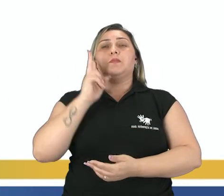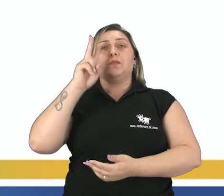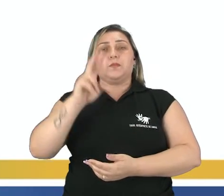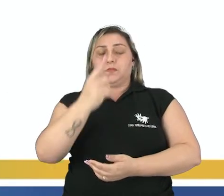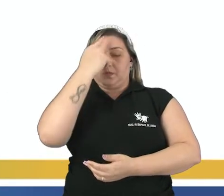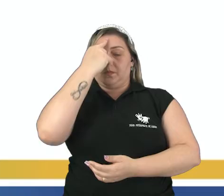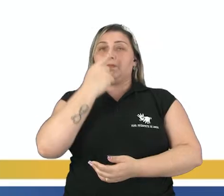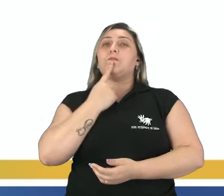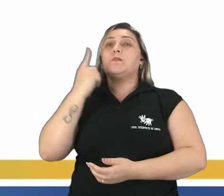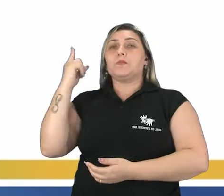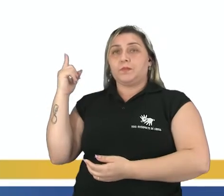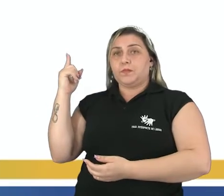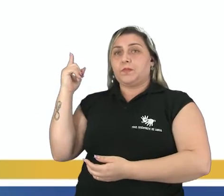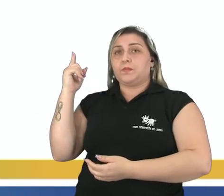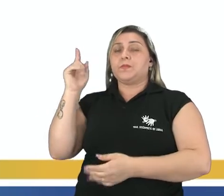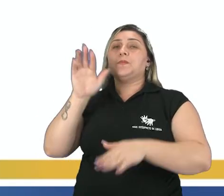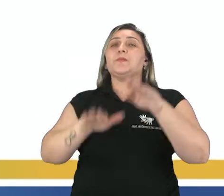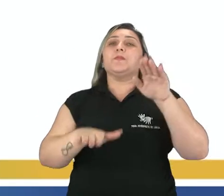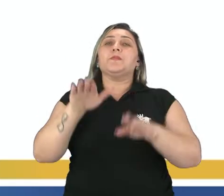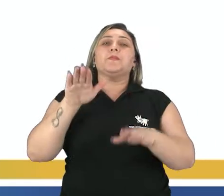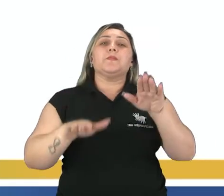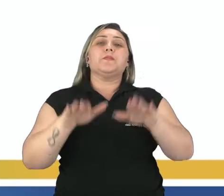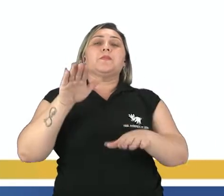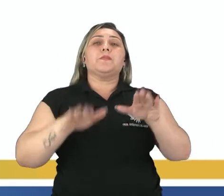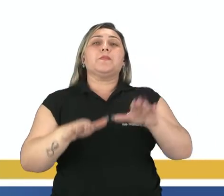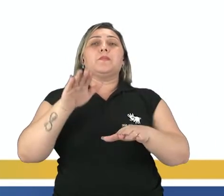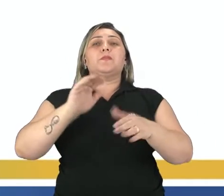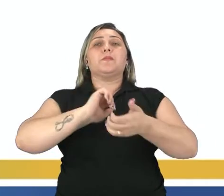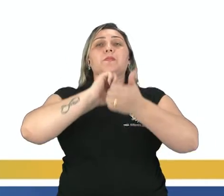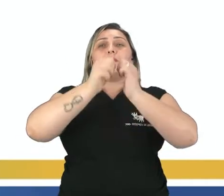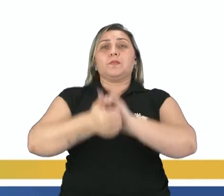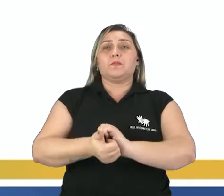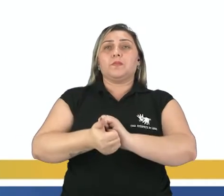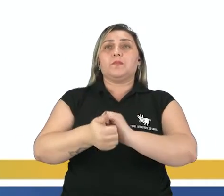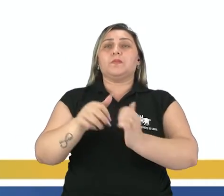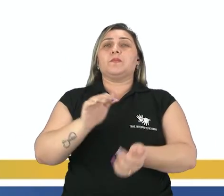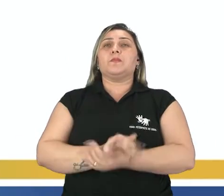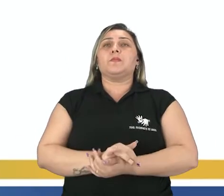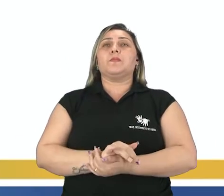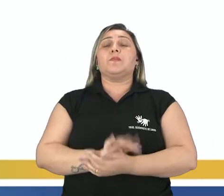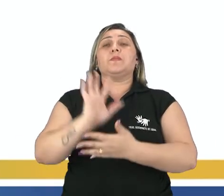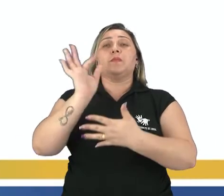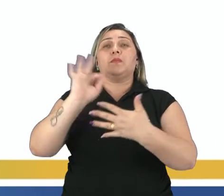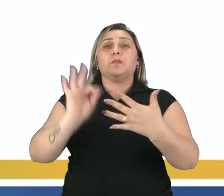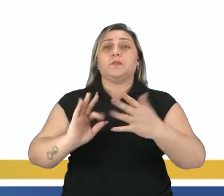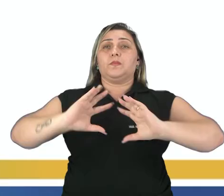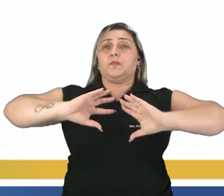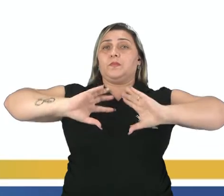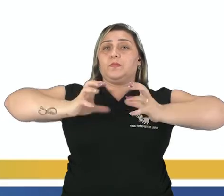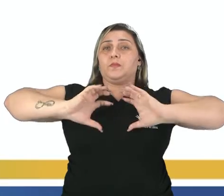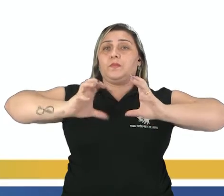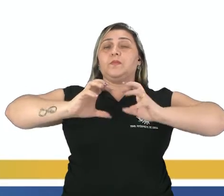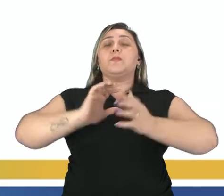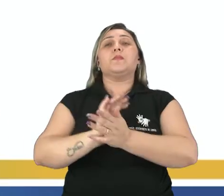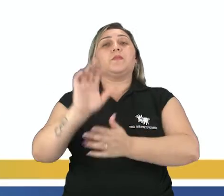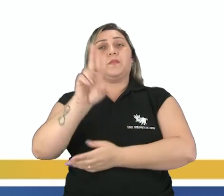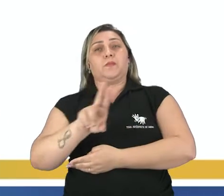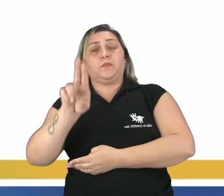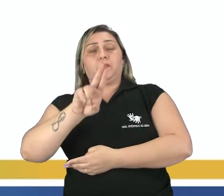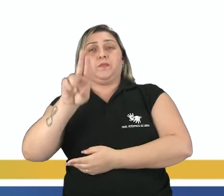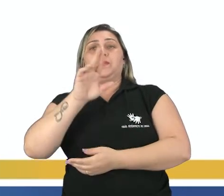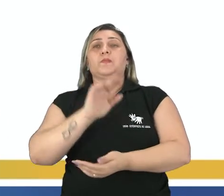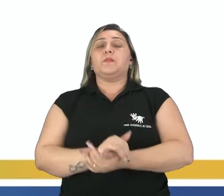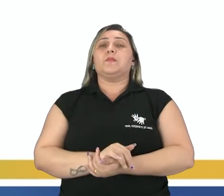na imagem. E aí vai depender do esporte e o elemento bola, que se utiliza